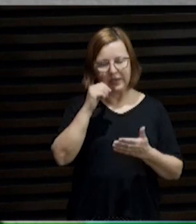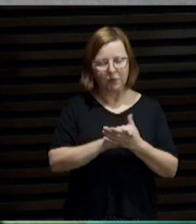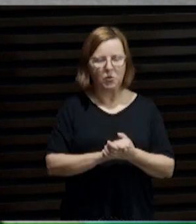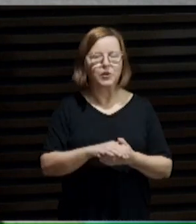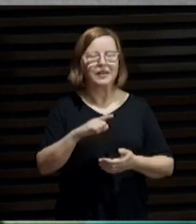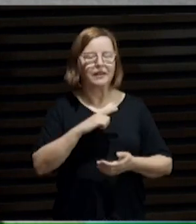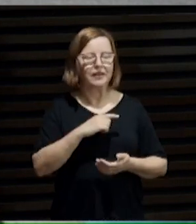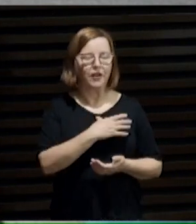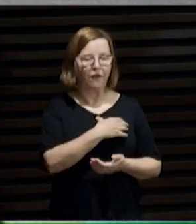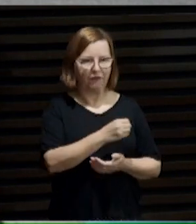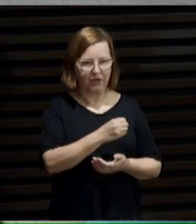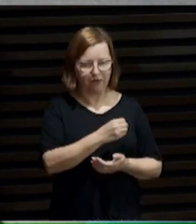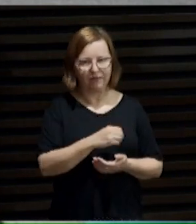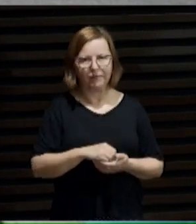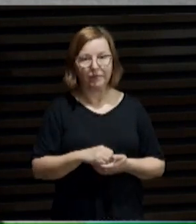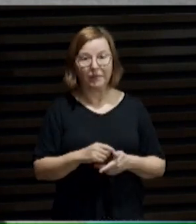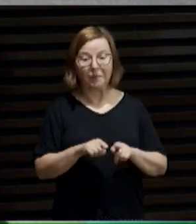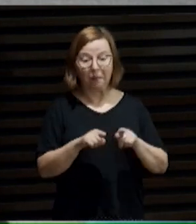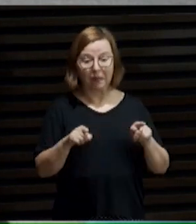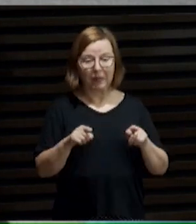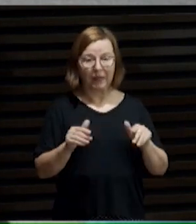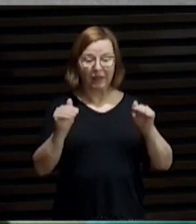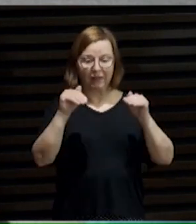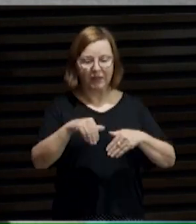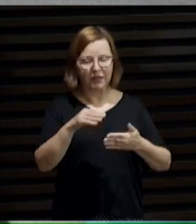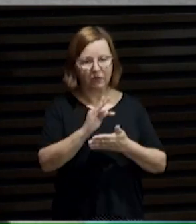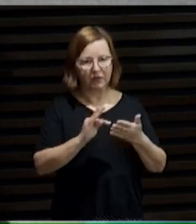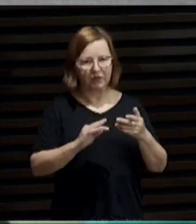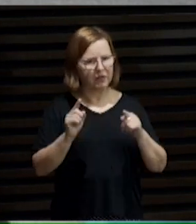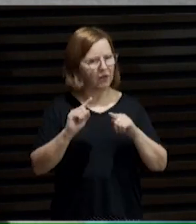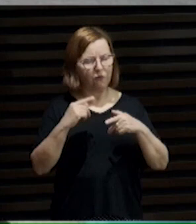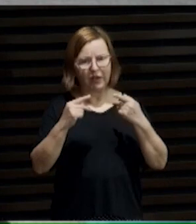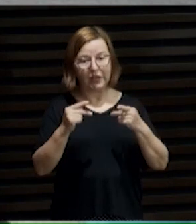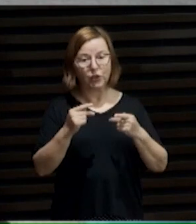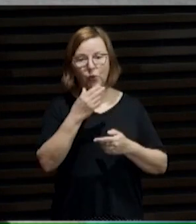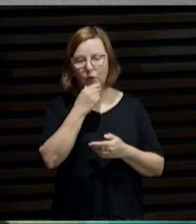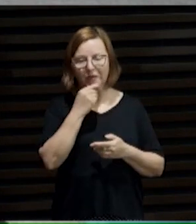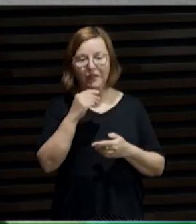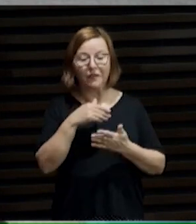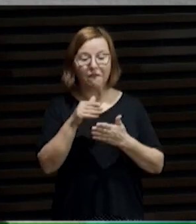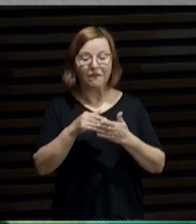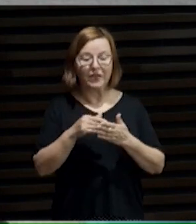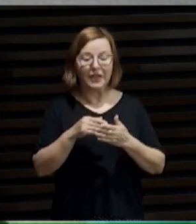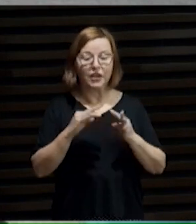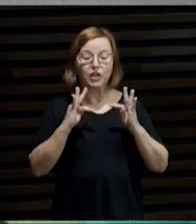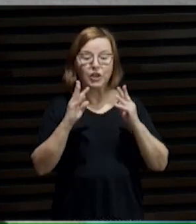filhos. Mas o final do texto não fala mais de um homem, fala de toda Jerusalém.